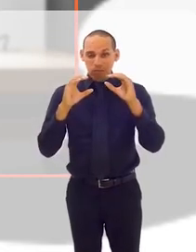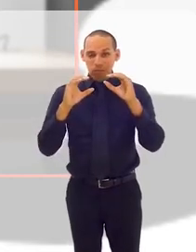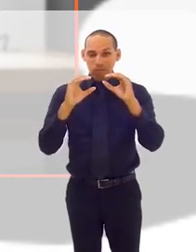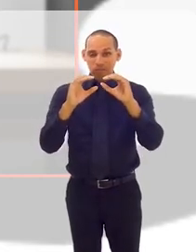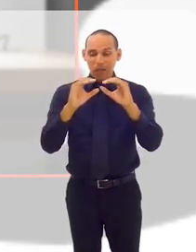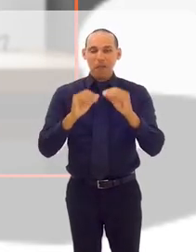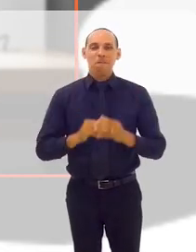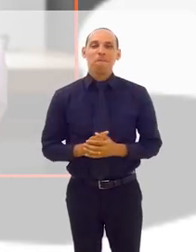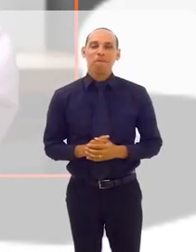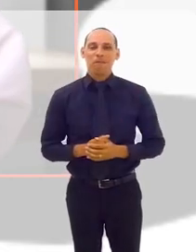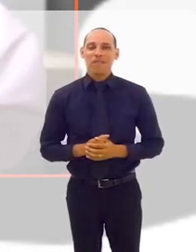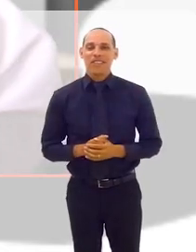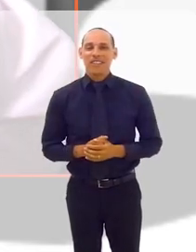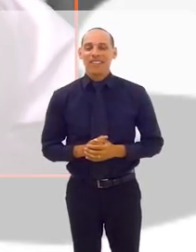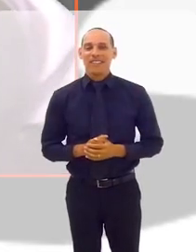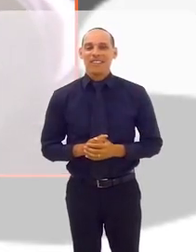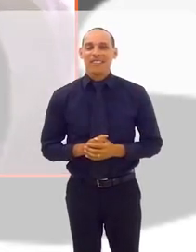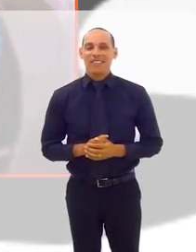aproximando de você.